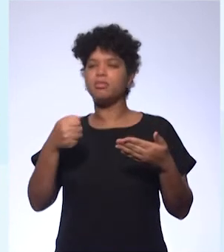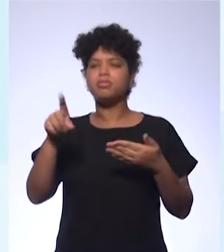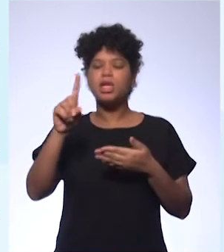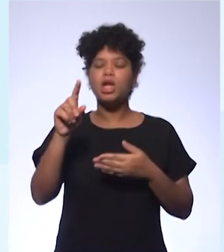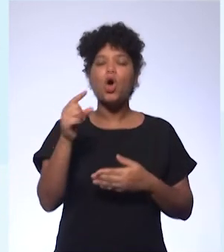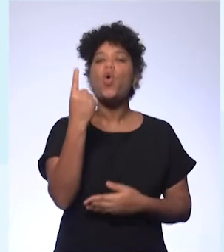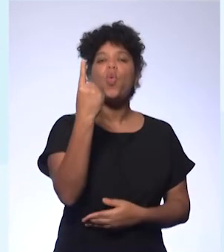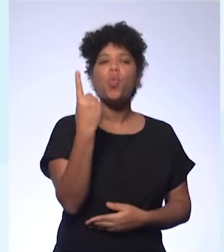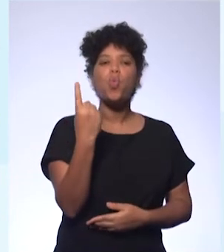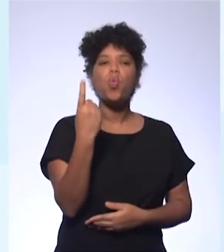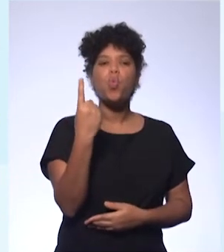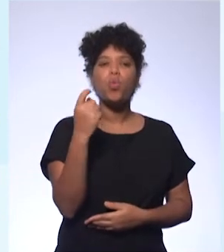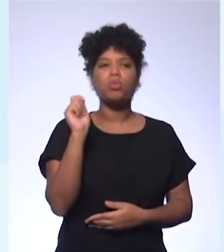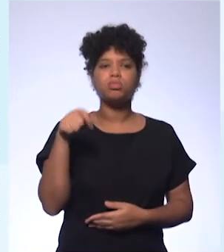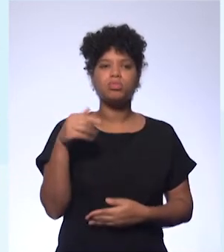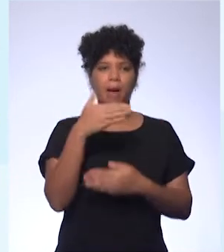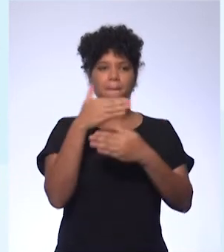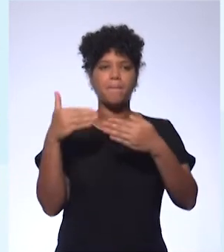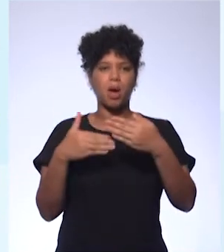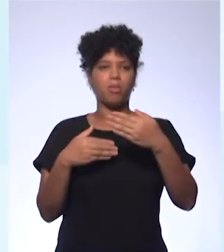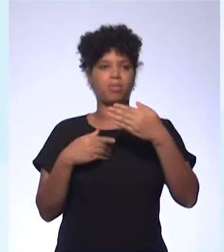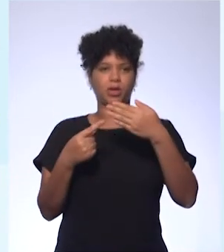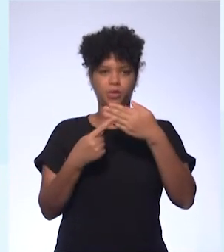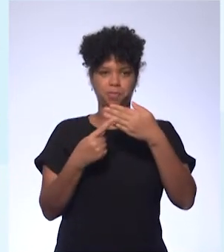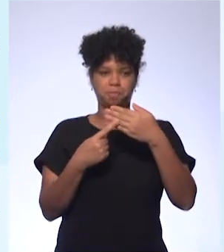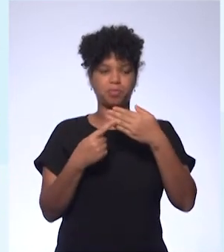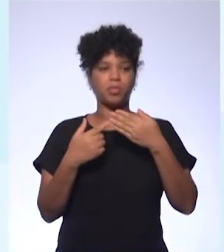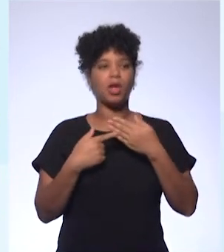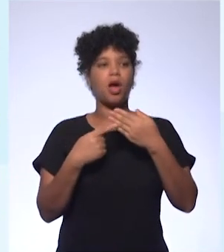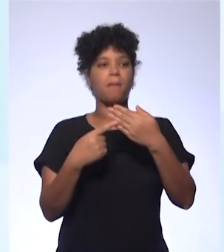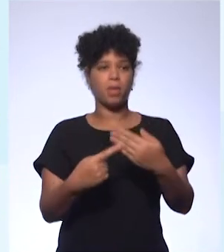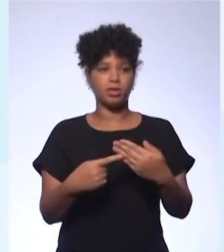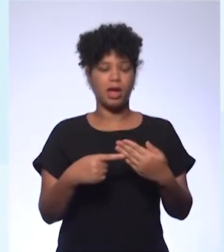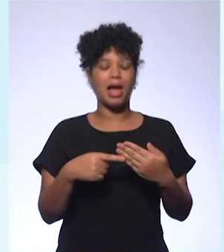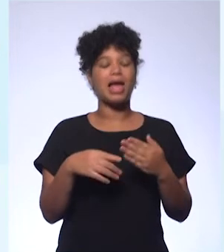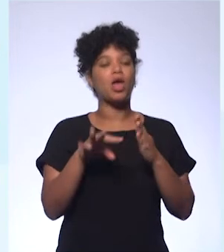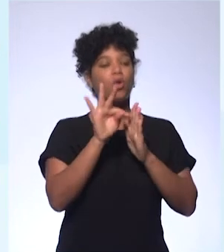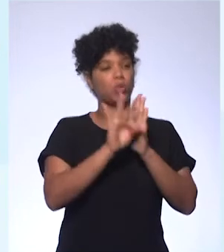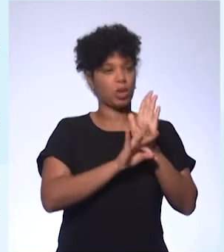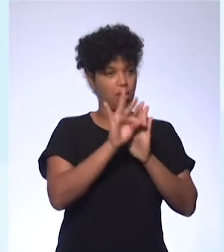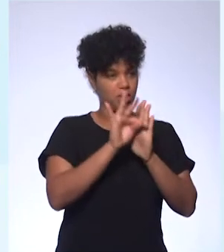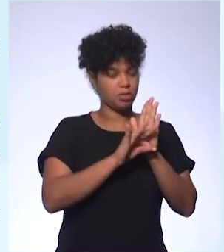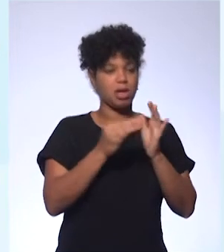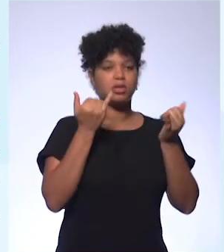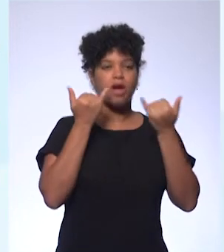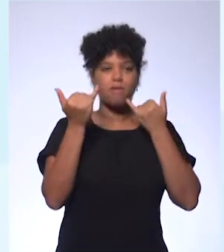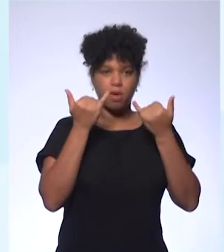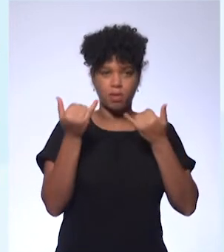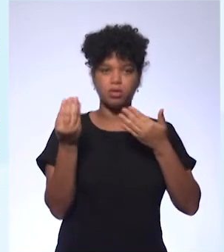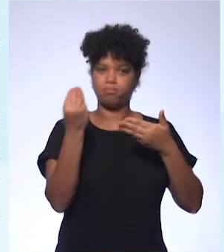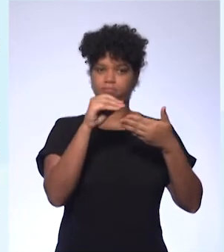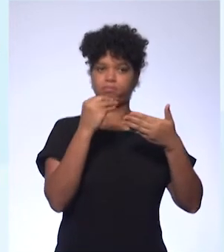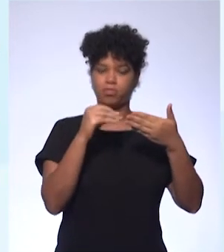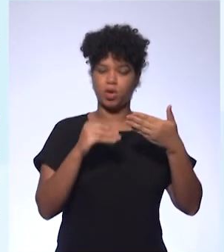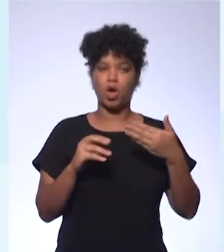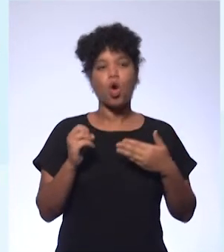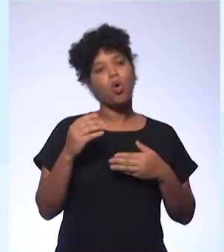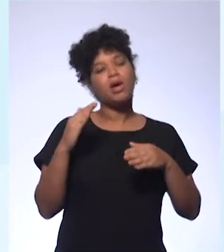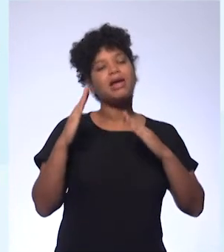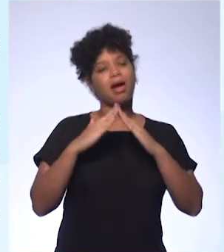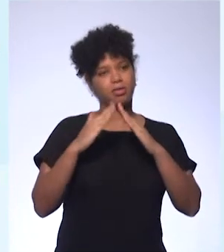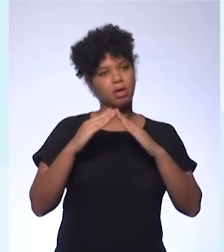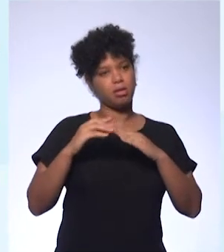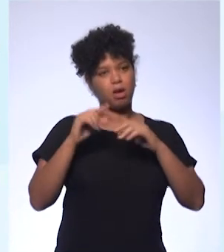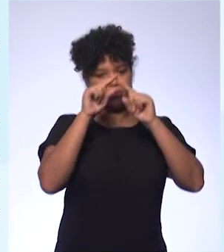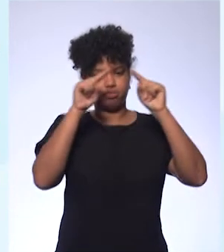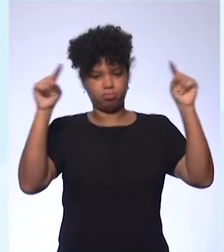Compõe aí no computador de vocês, né? Com os textos e as informações pesquisadas, tá? Ou um cartaz em casa, né? Com cartolina,